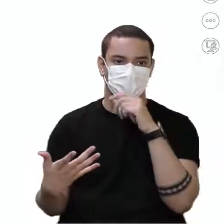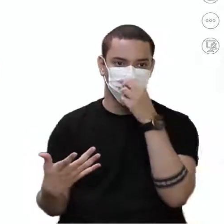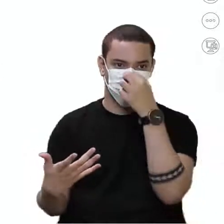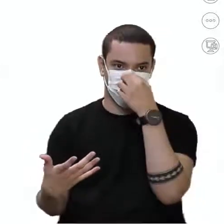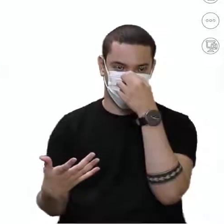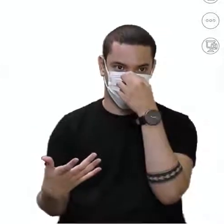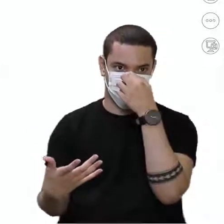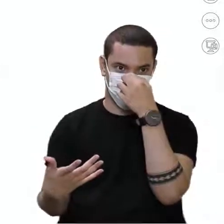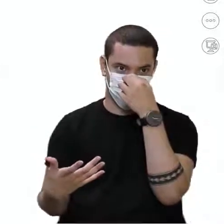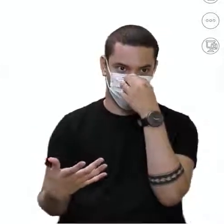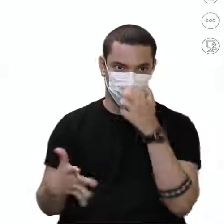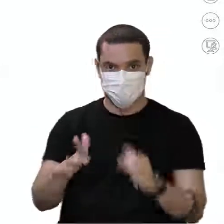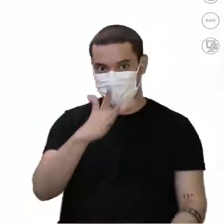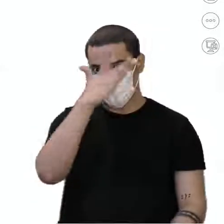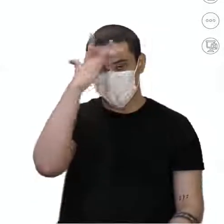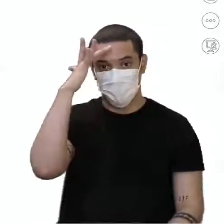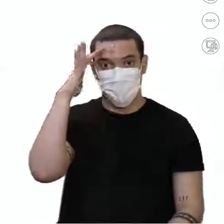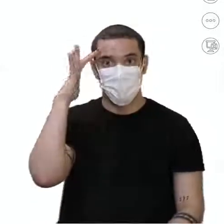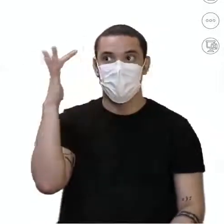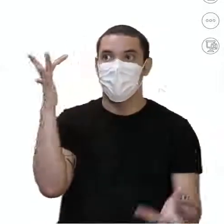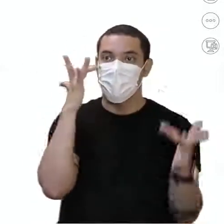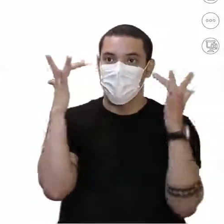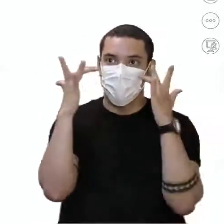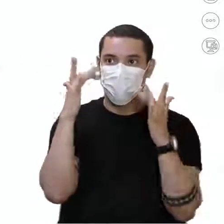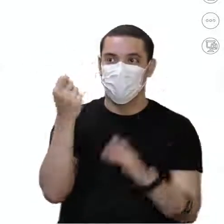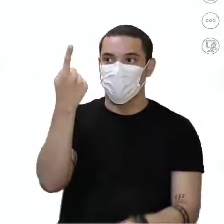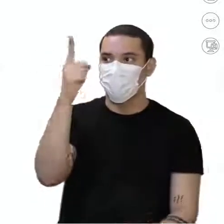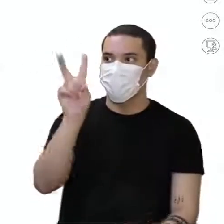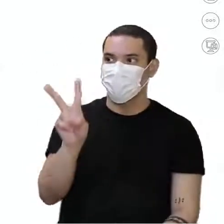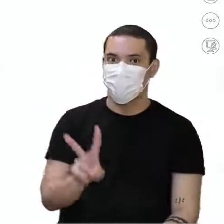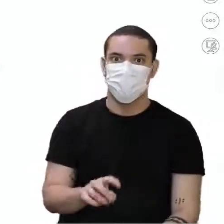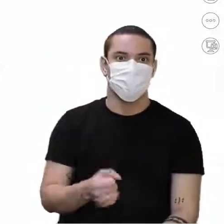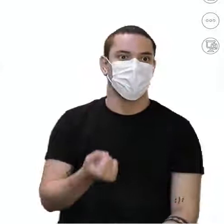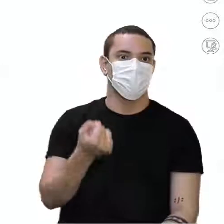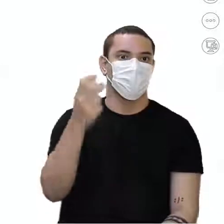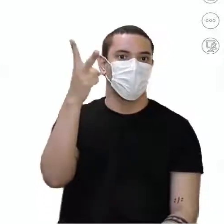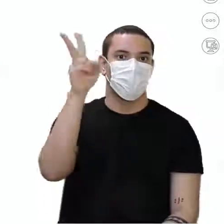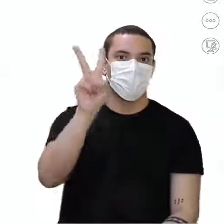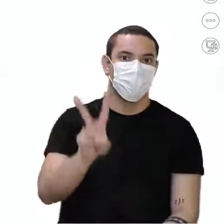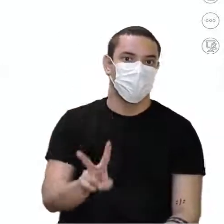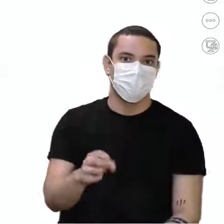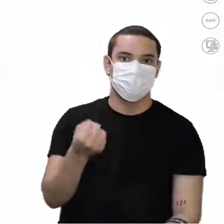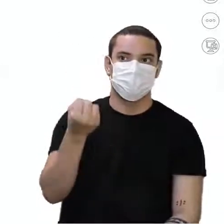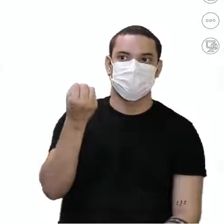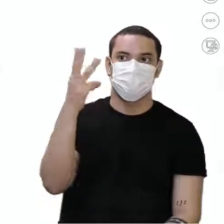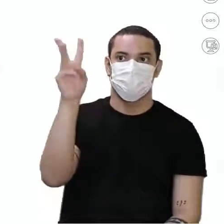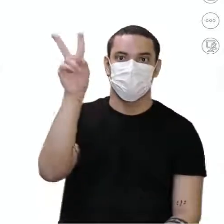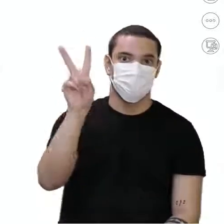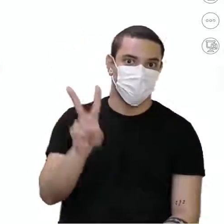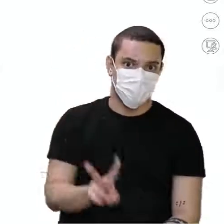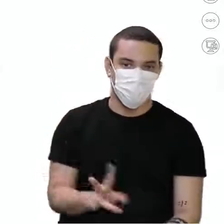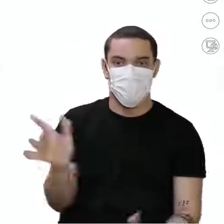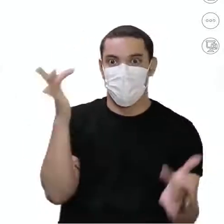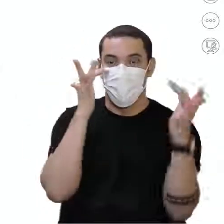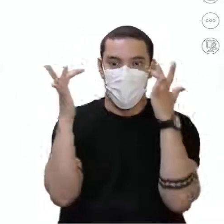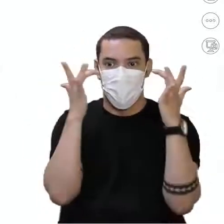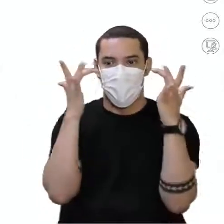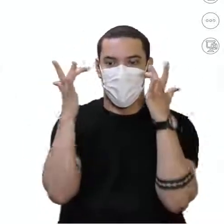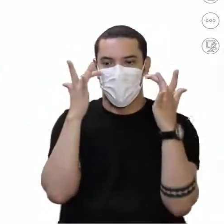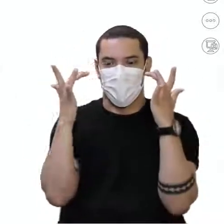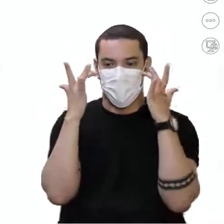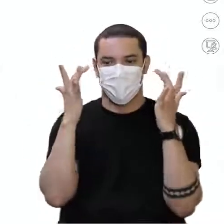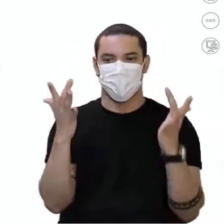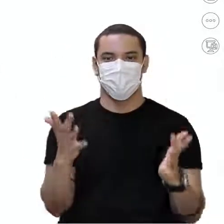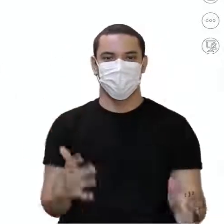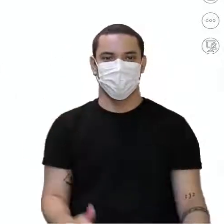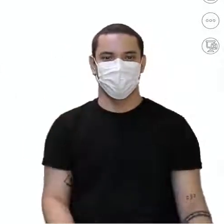apaixonado, a pessoa se apaixonou mais de uma vez, porque são ações repetidas, né? A gente se apaixona só uma vez, né? Eu acho. Tem gente que sim, não,